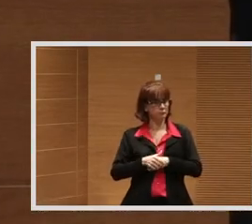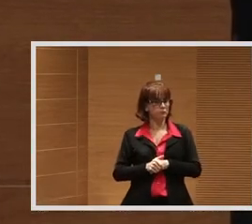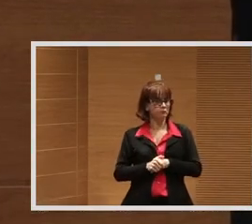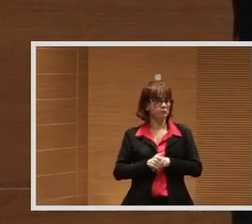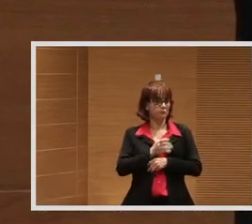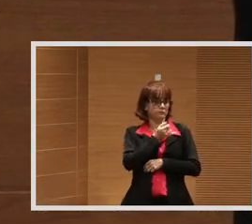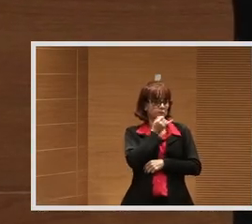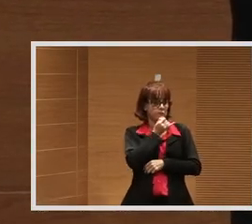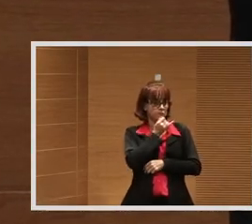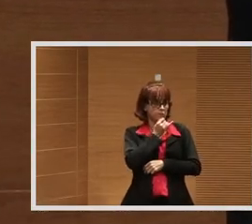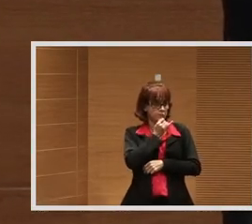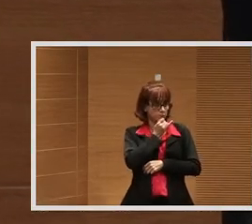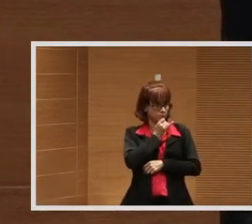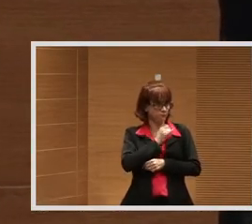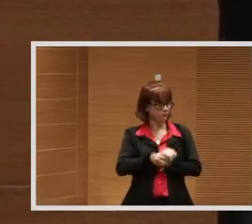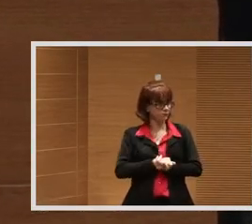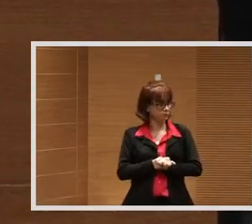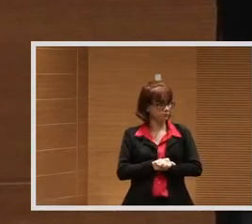Por exemplo, o